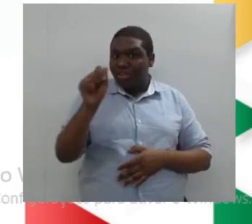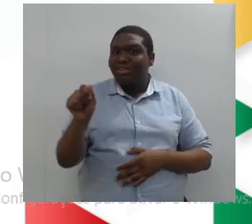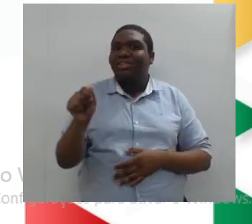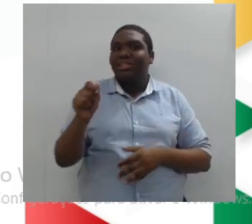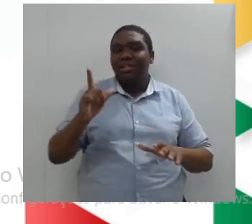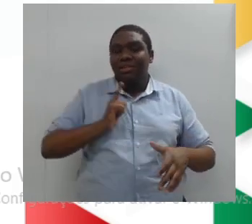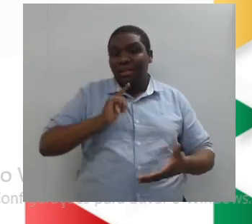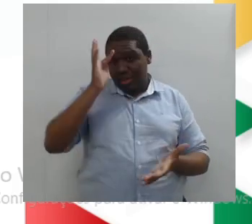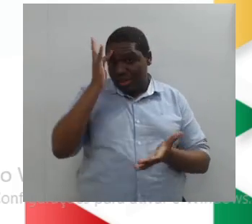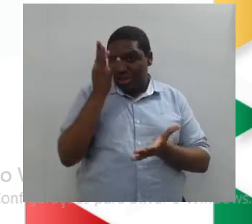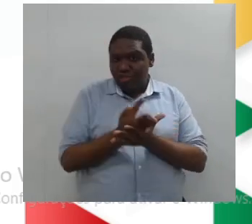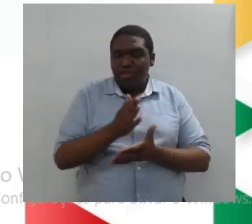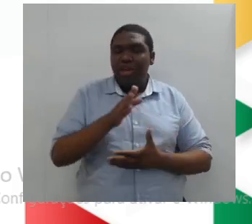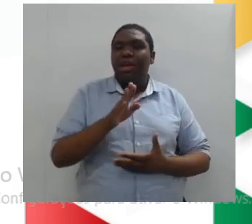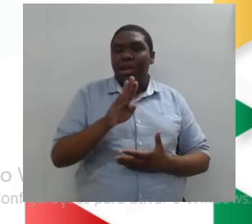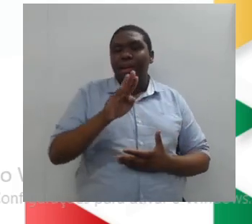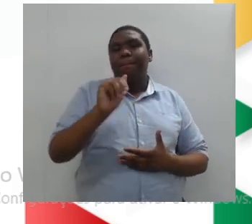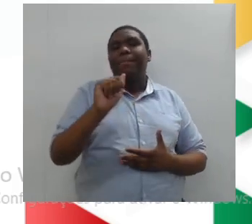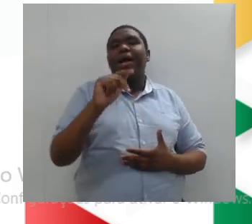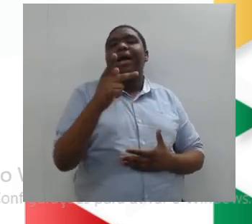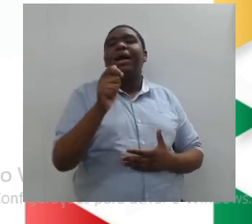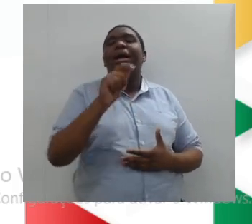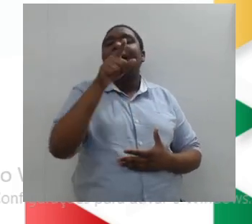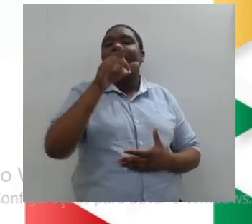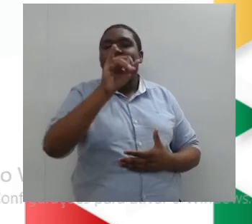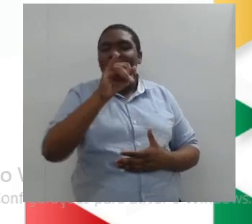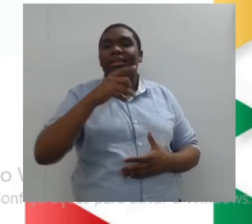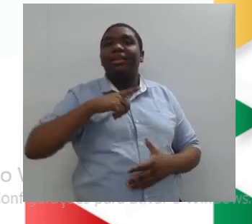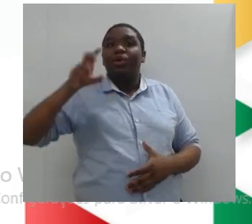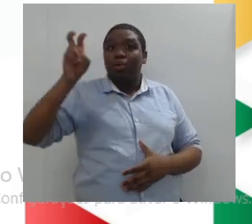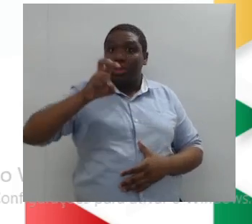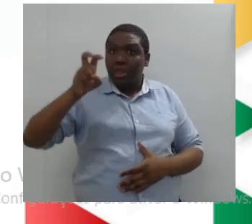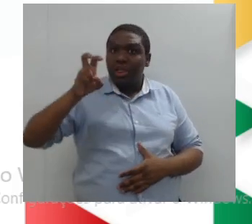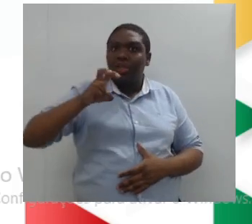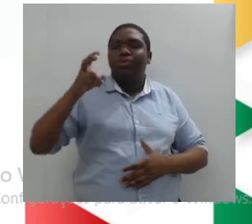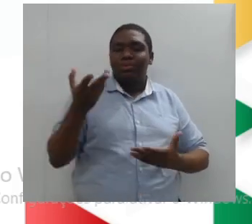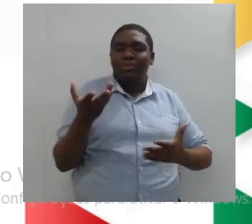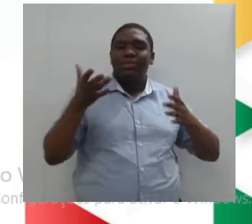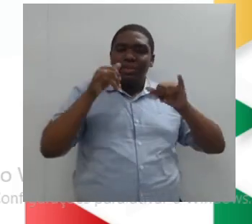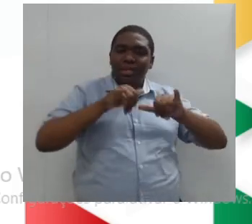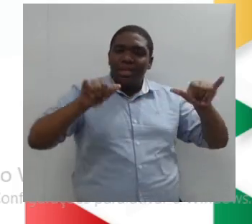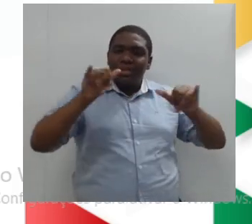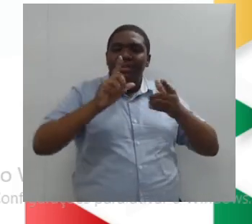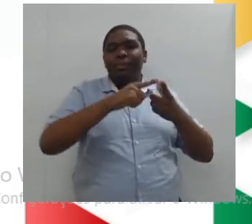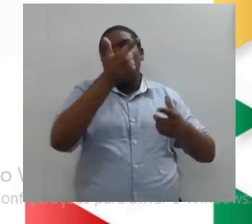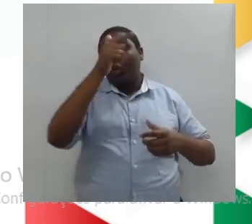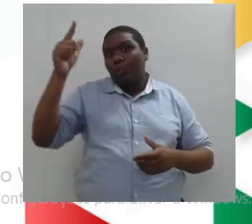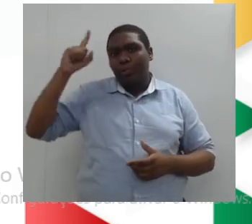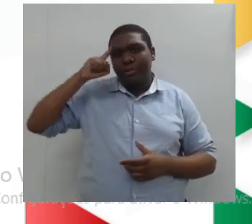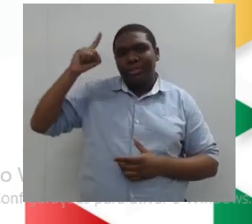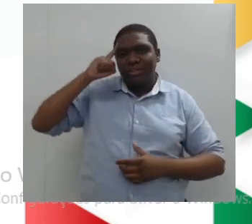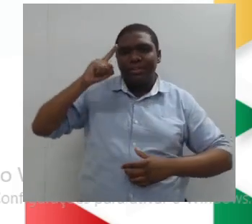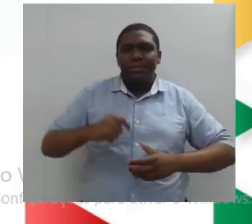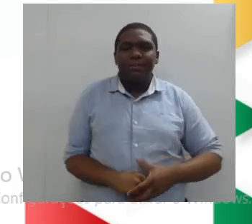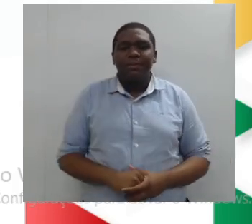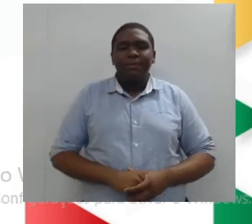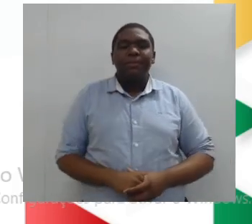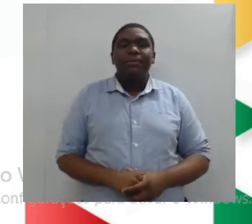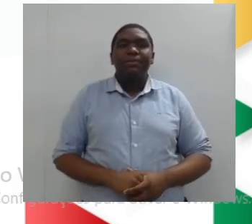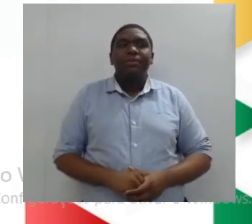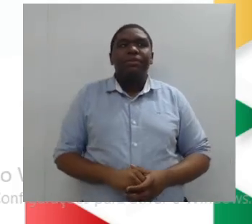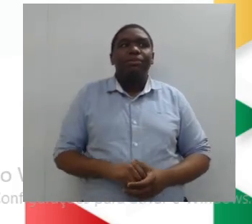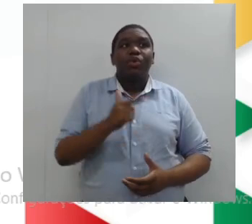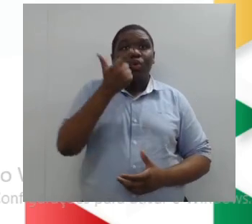da fé Bahá'í. Nós temos também o 5º ali, a declaração do Bab, entre outros dias.